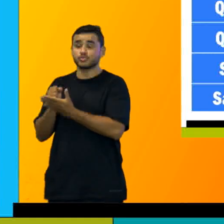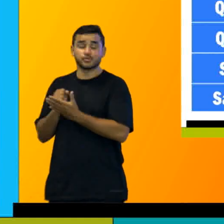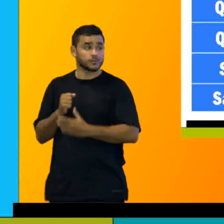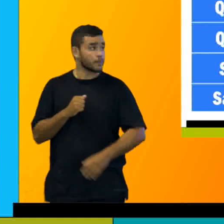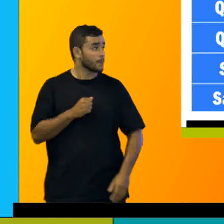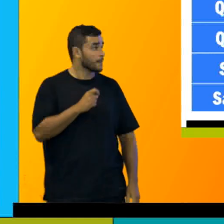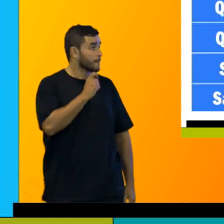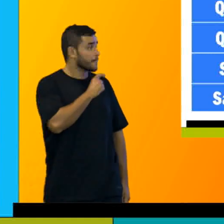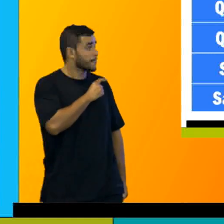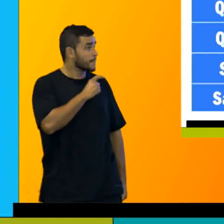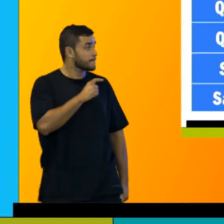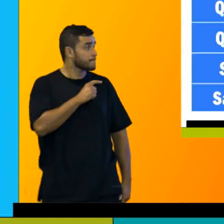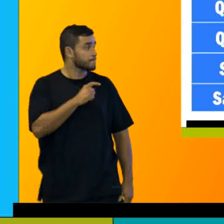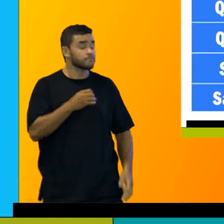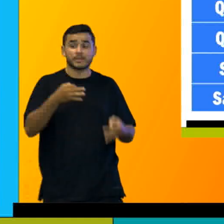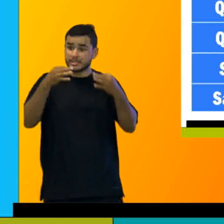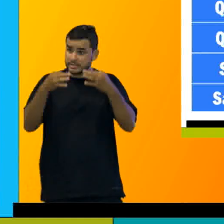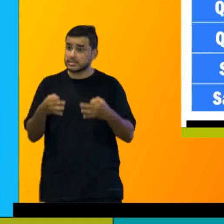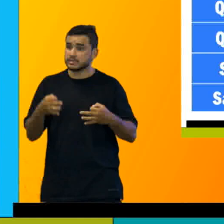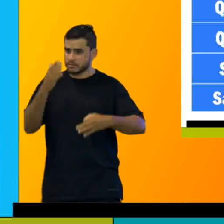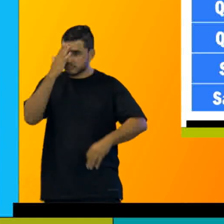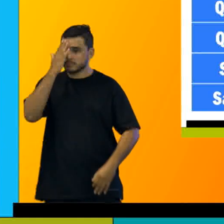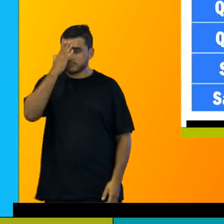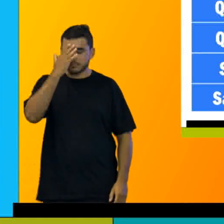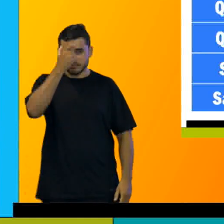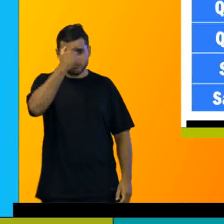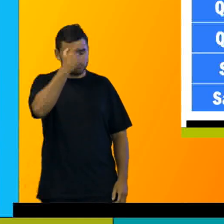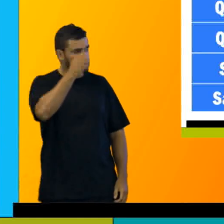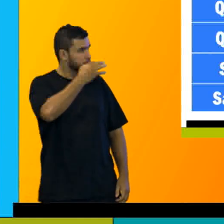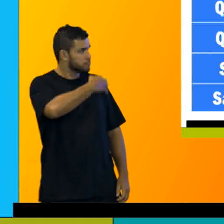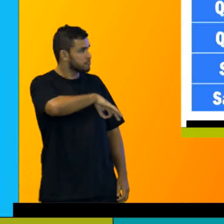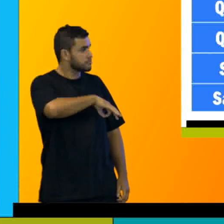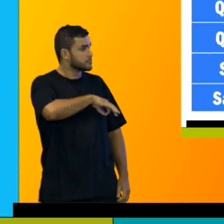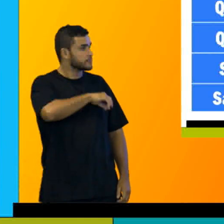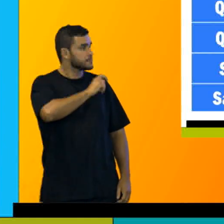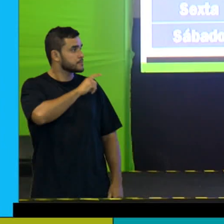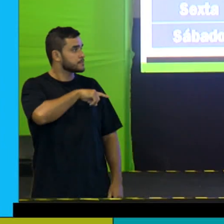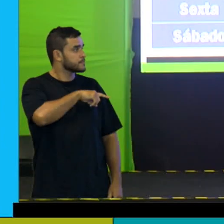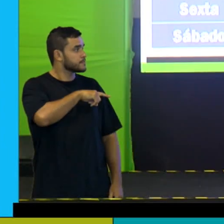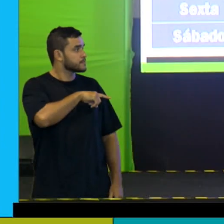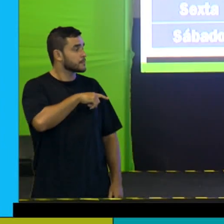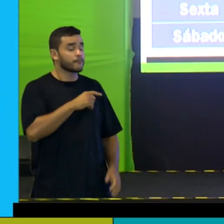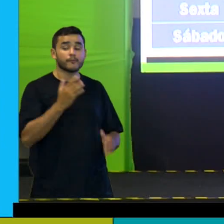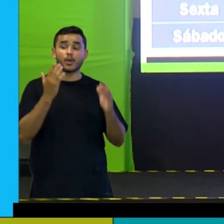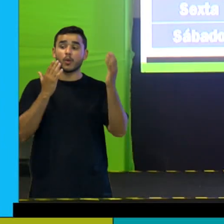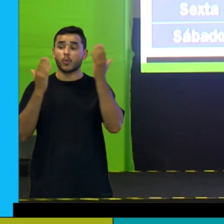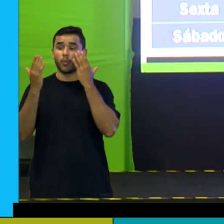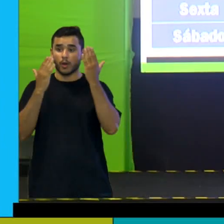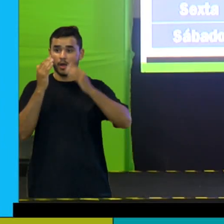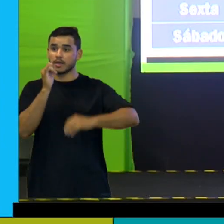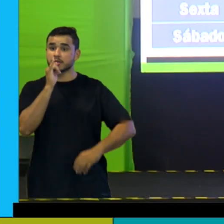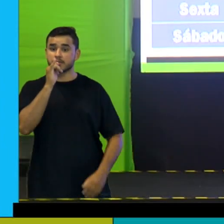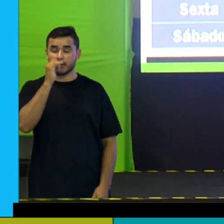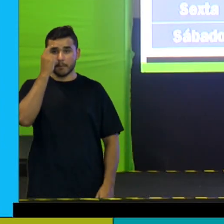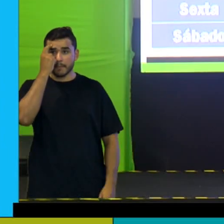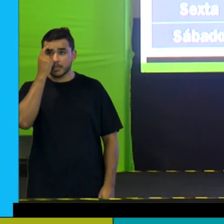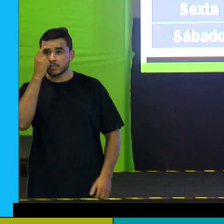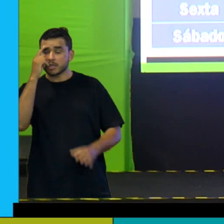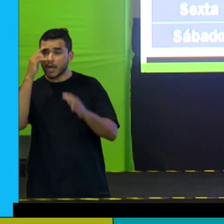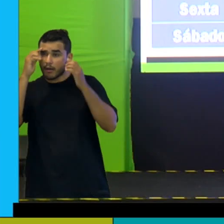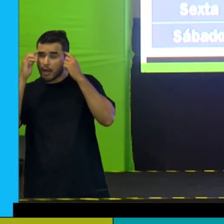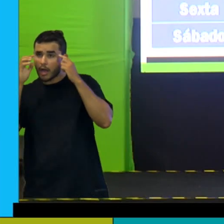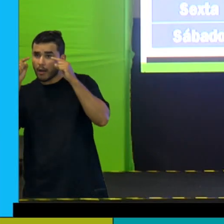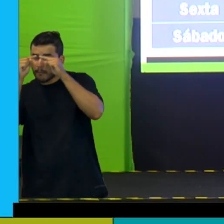que ele está falando aqui está totalmente coerente. Ele está fazendo uma comparação, né, mental,